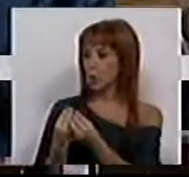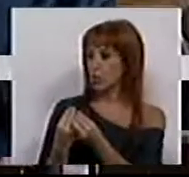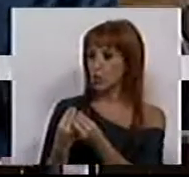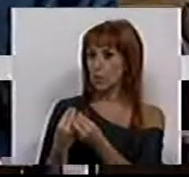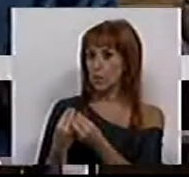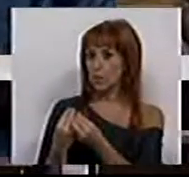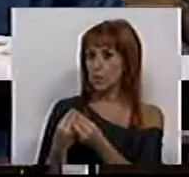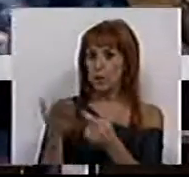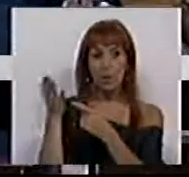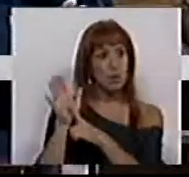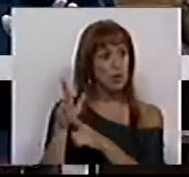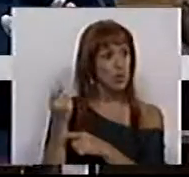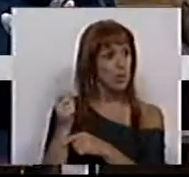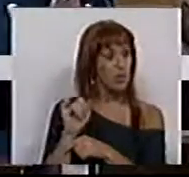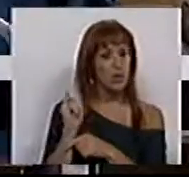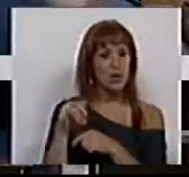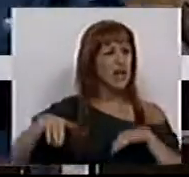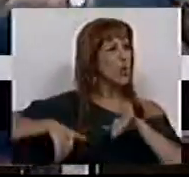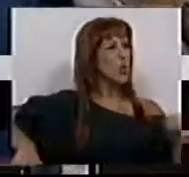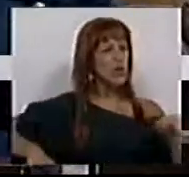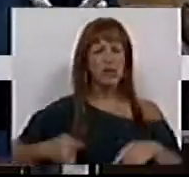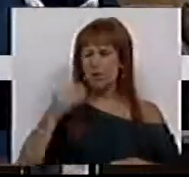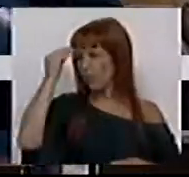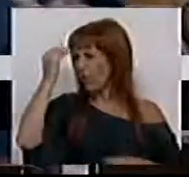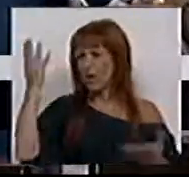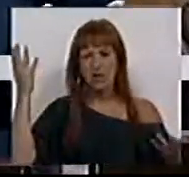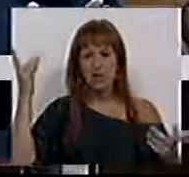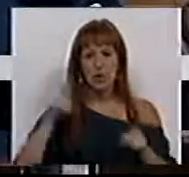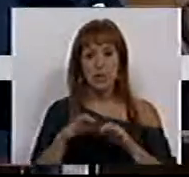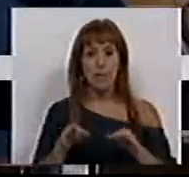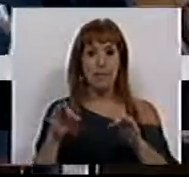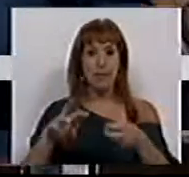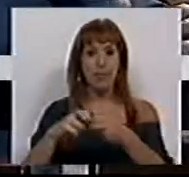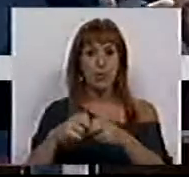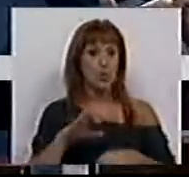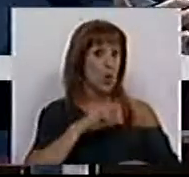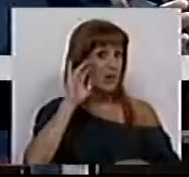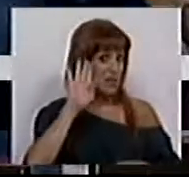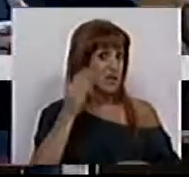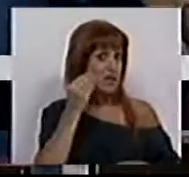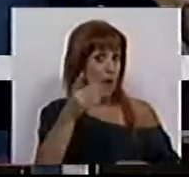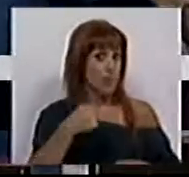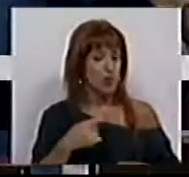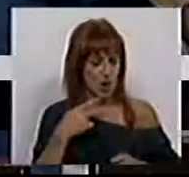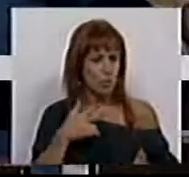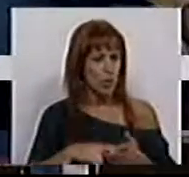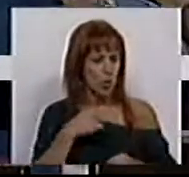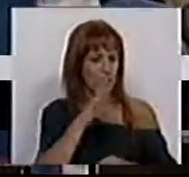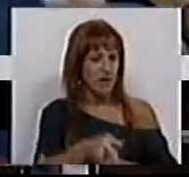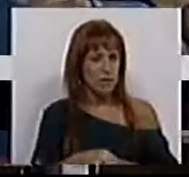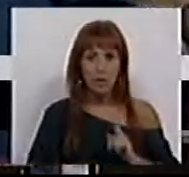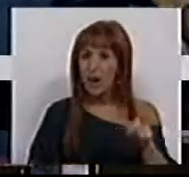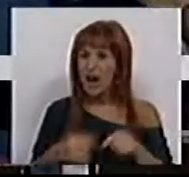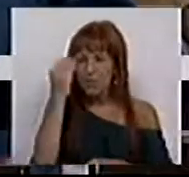conjunto, tendo como referência os preços do Egito, isso é uma fantasia para adiar o problema. O Sr. Ministro sabe que é assim, que eu tenho razão no que estou a dizer.